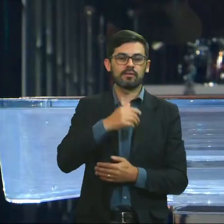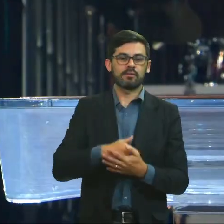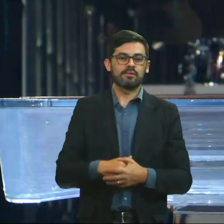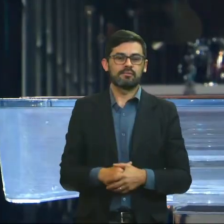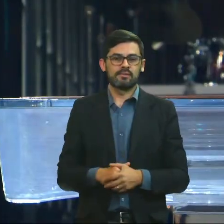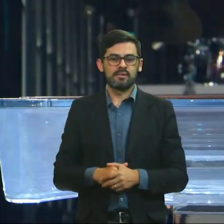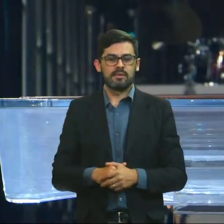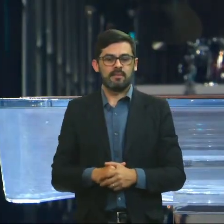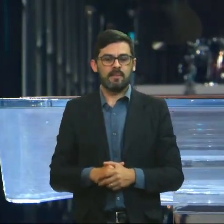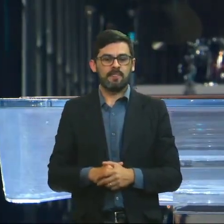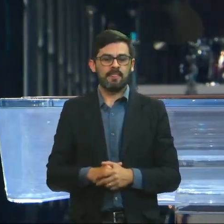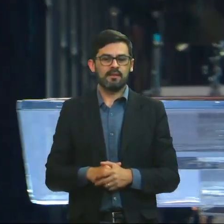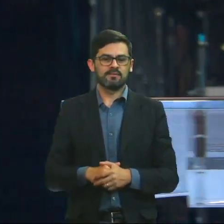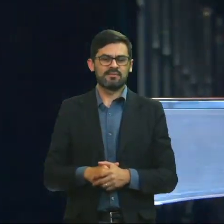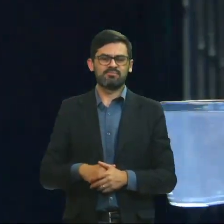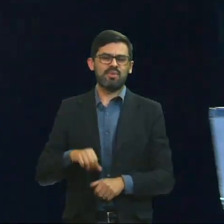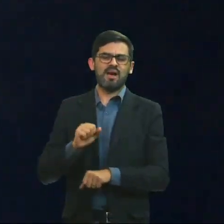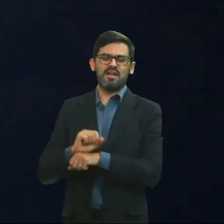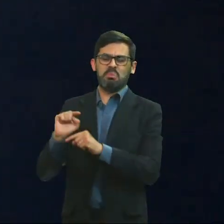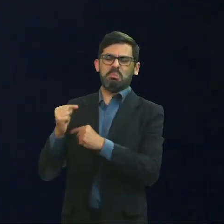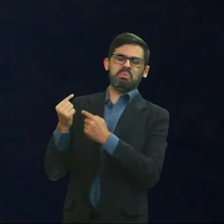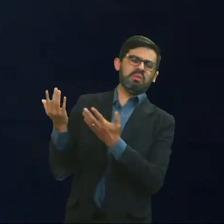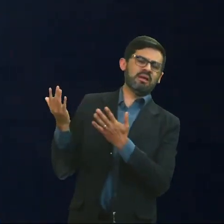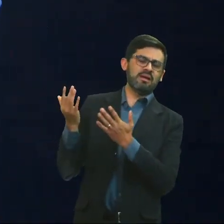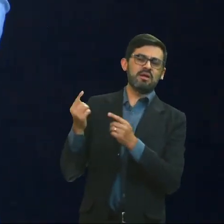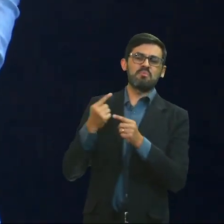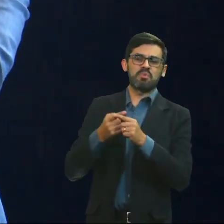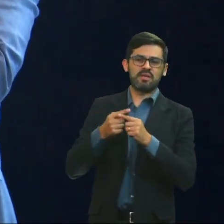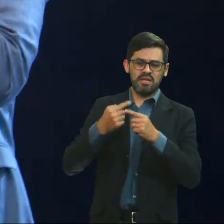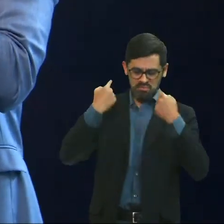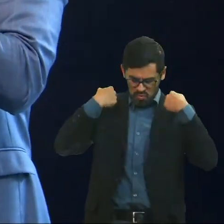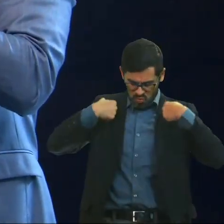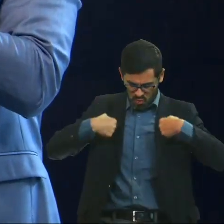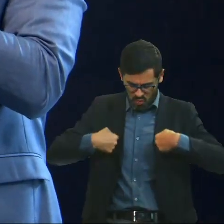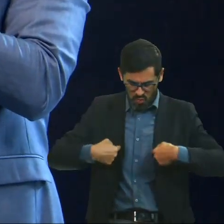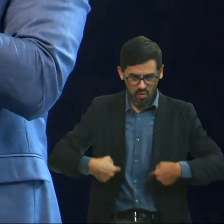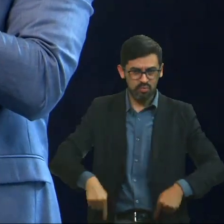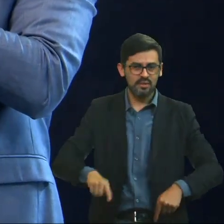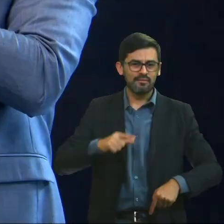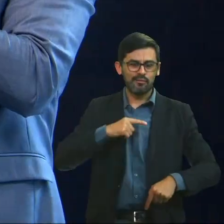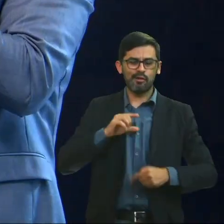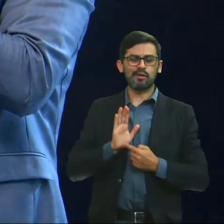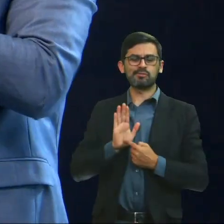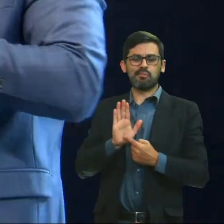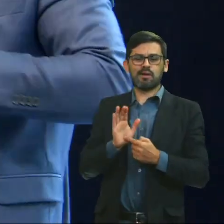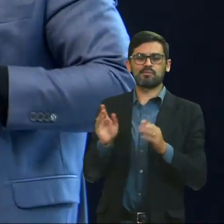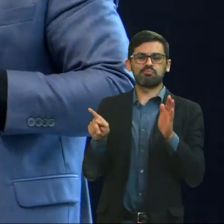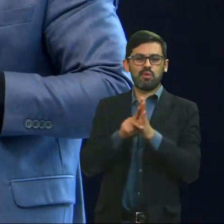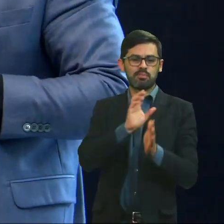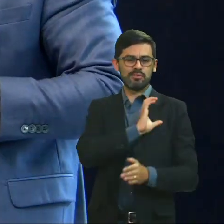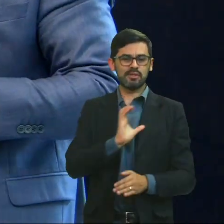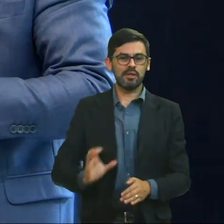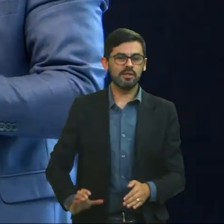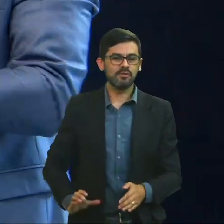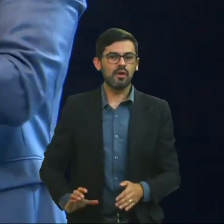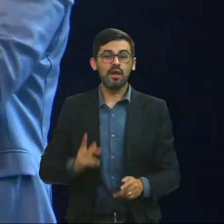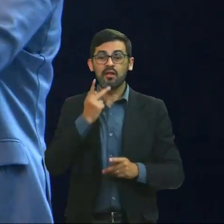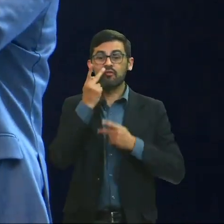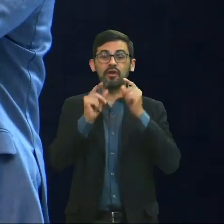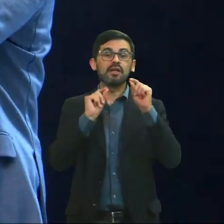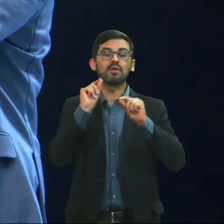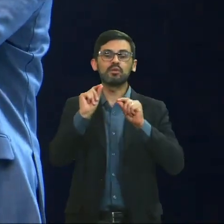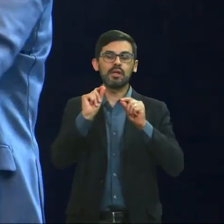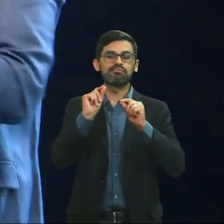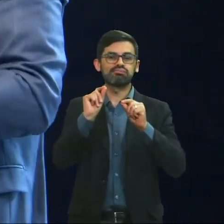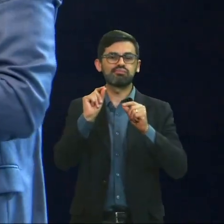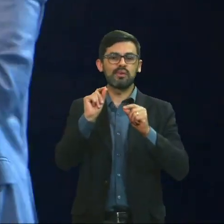amolem, porque eu carrego no meu corpo as marcas de Cristo. O que ele está falando? A palavra